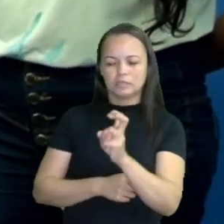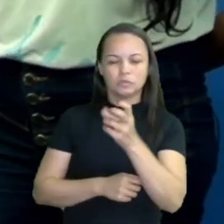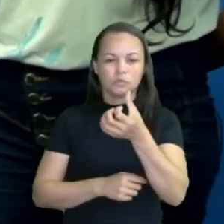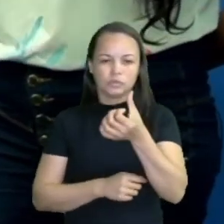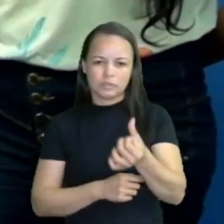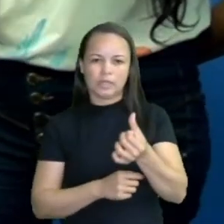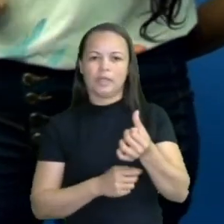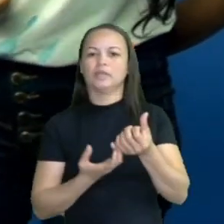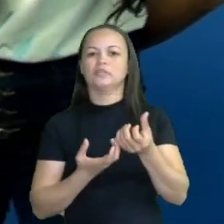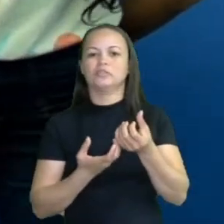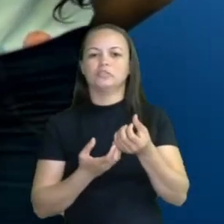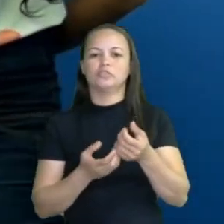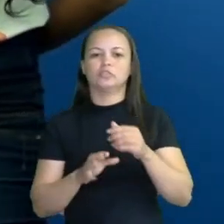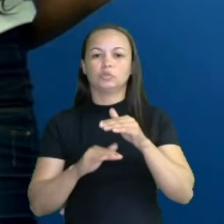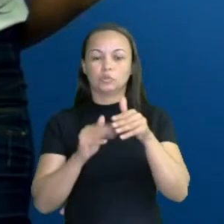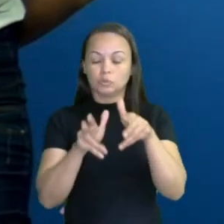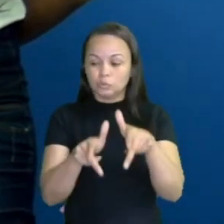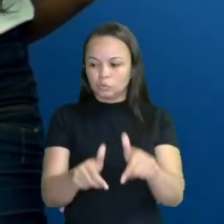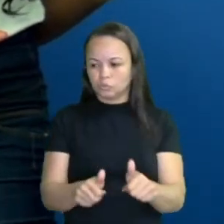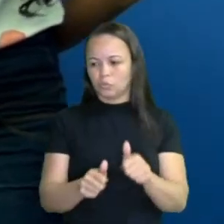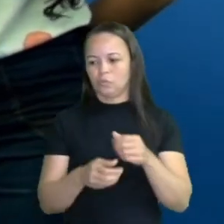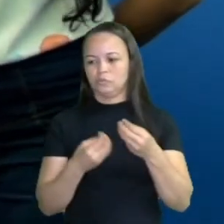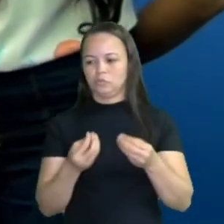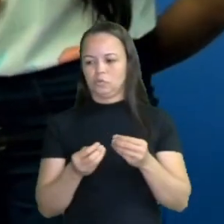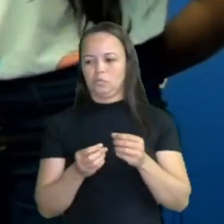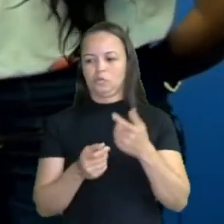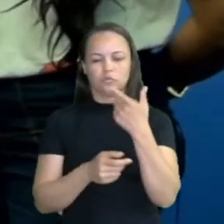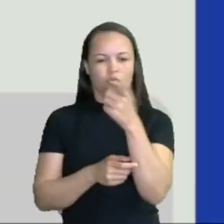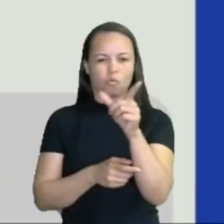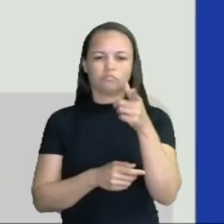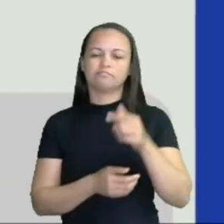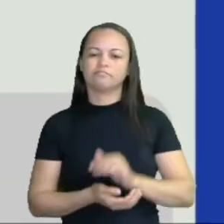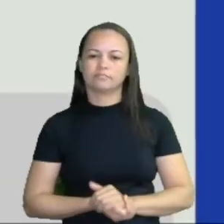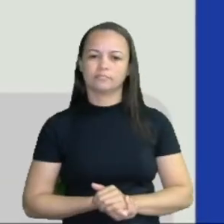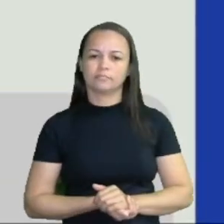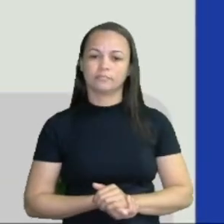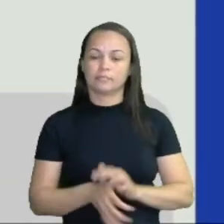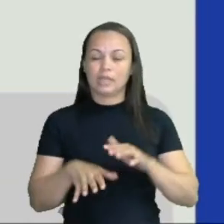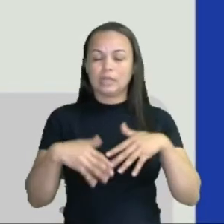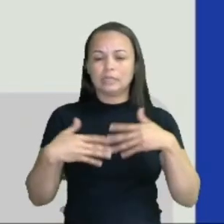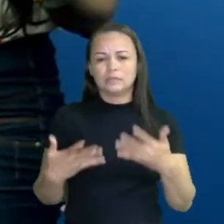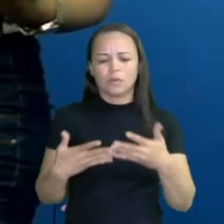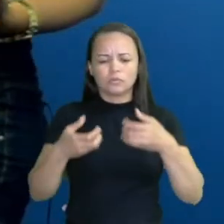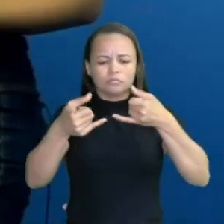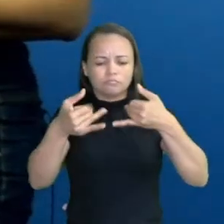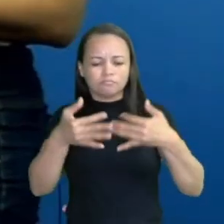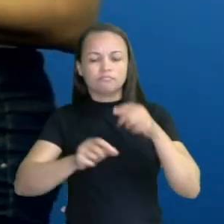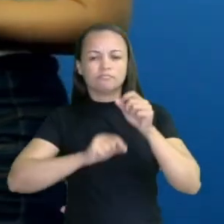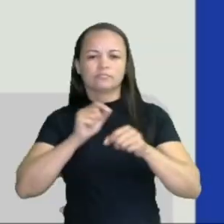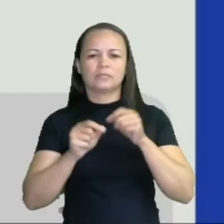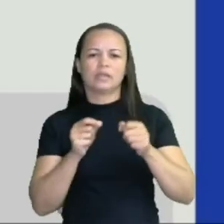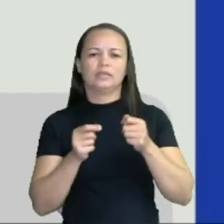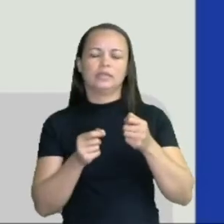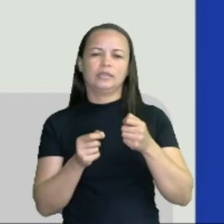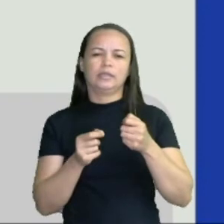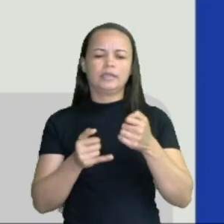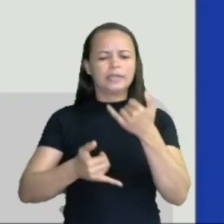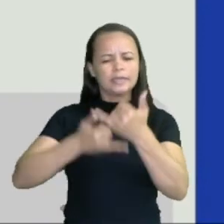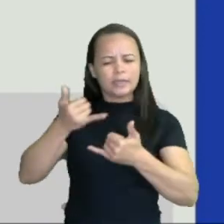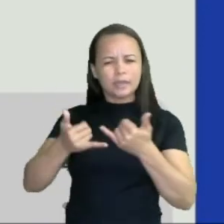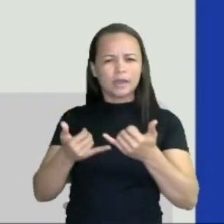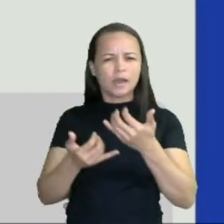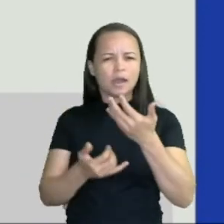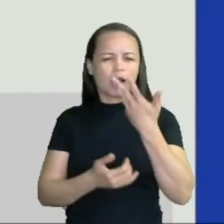quis ler o texto todo para vocês refletirem um pouquinho também, certo? Então, criança não trabalha, criança brinca, criança se diverte